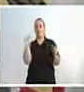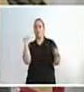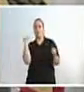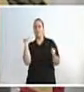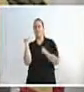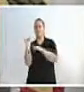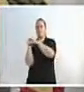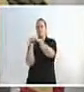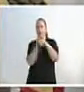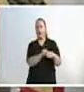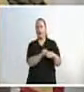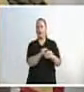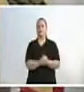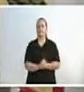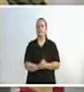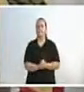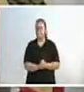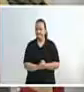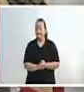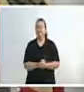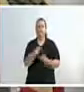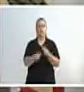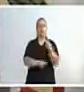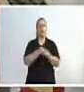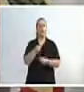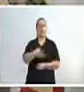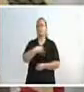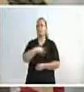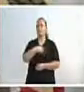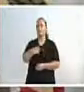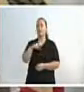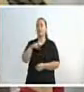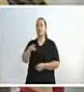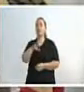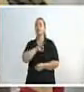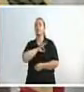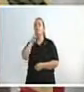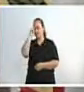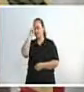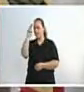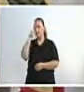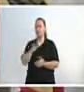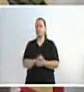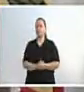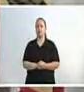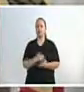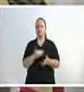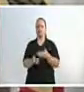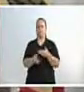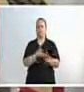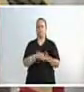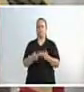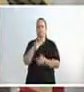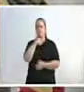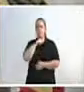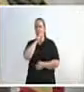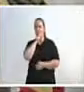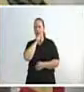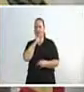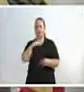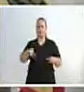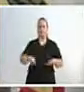Pouco importa como é que seria, como é que ia ficar o filho desse PM na escola, a mãe desses PM,